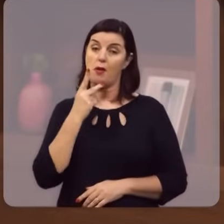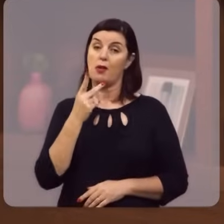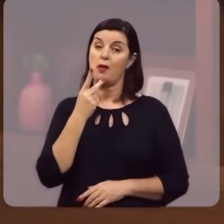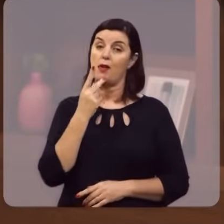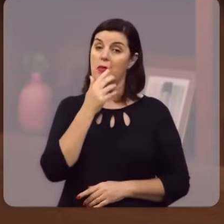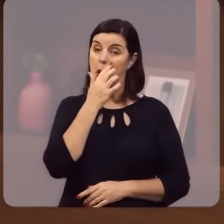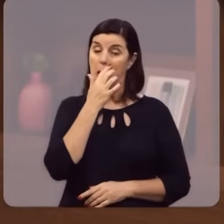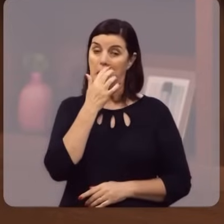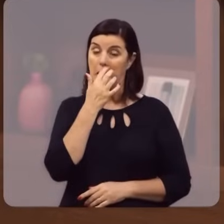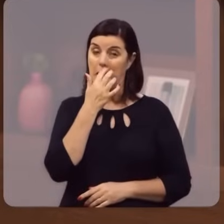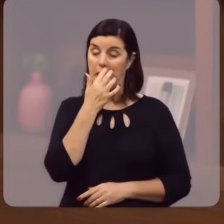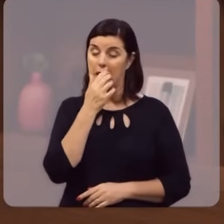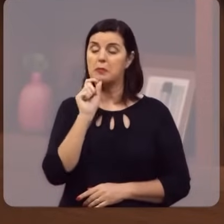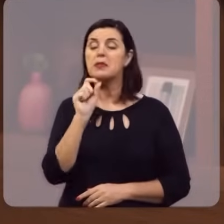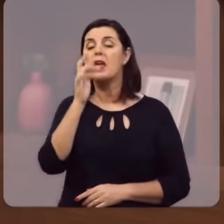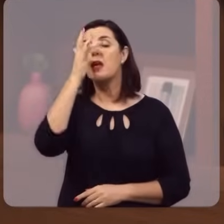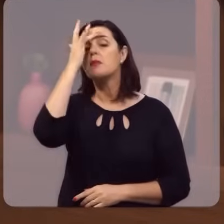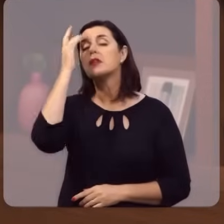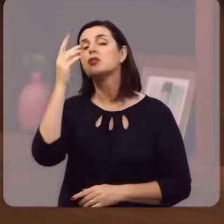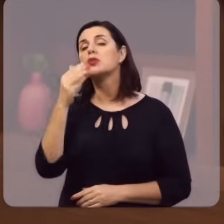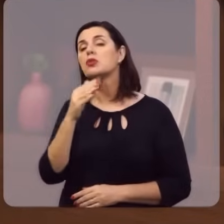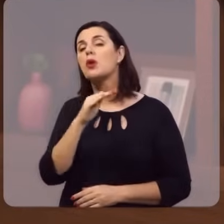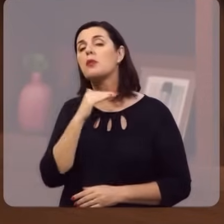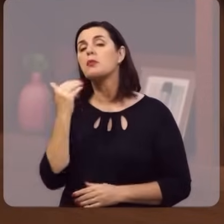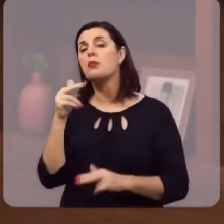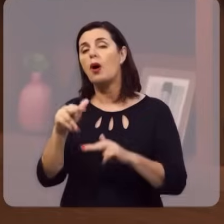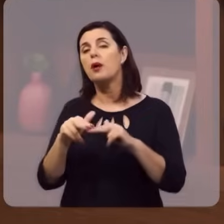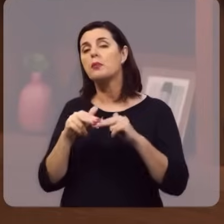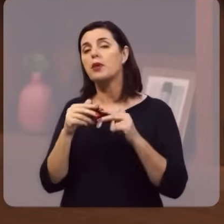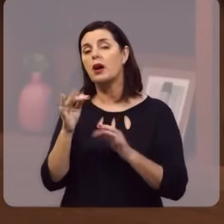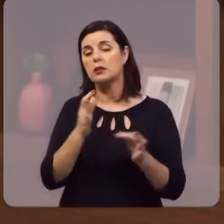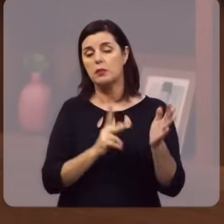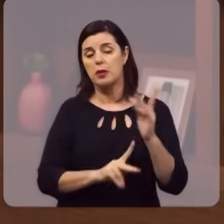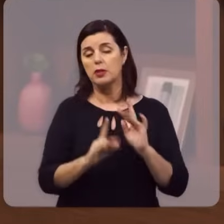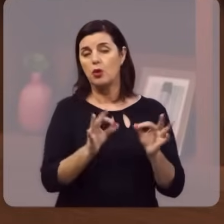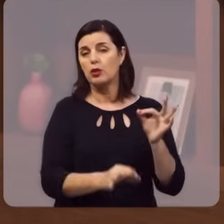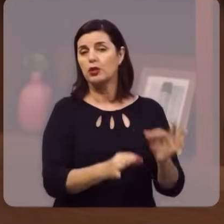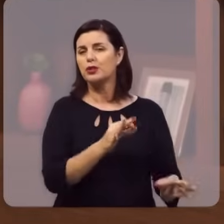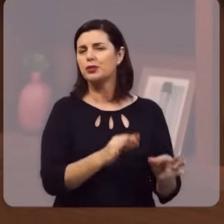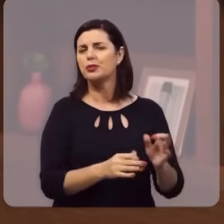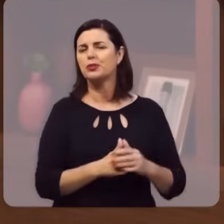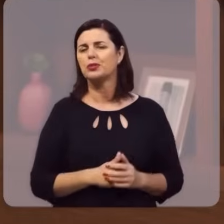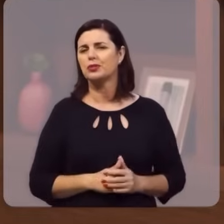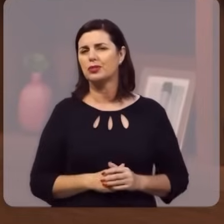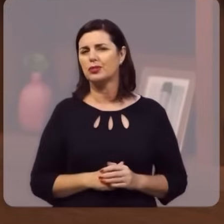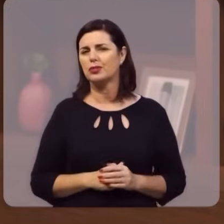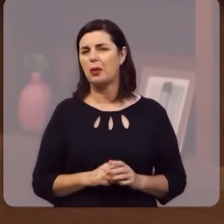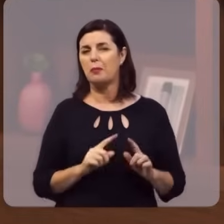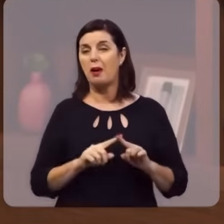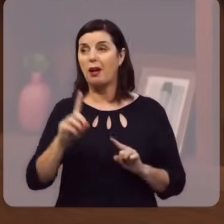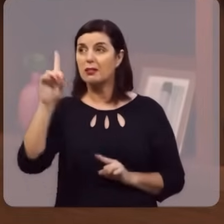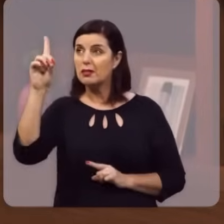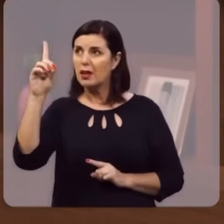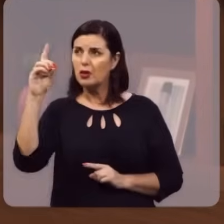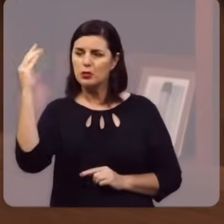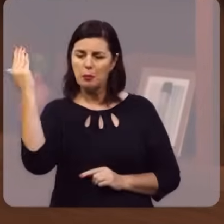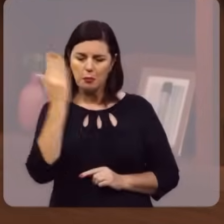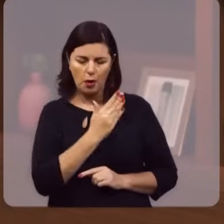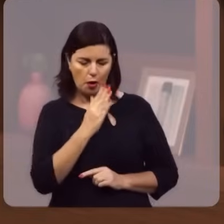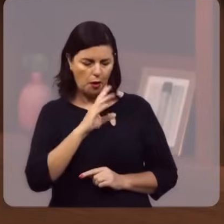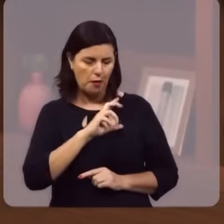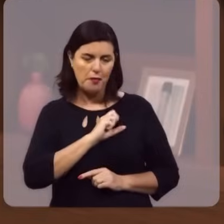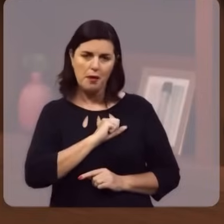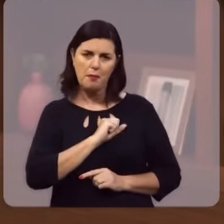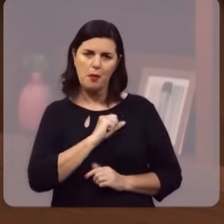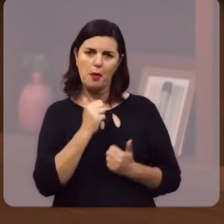morreria por um justo mas Deus prova o seu próprio amor para conosco pelo fato de ter Cristo morrido por nós